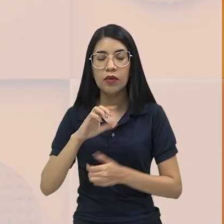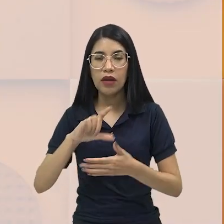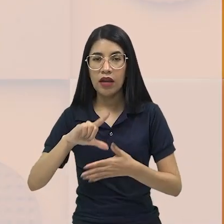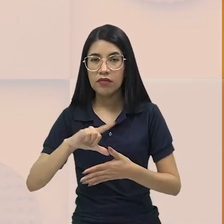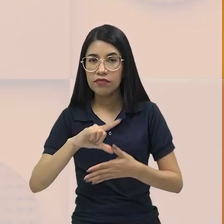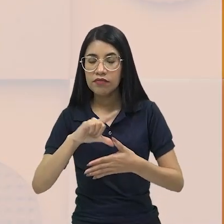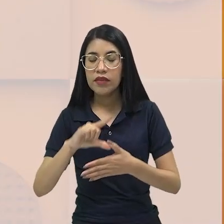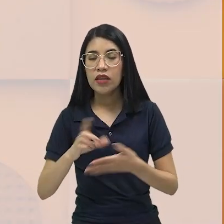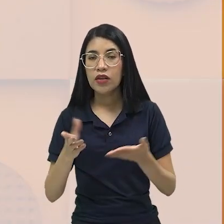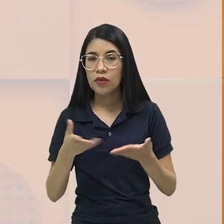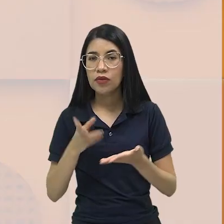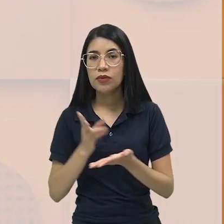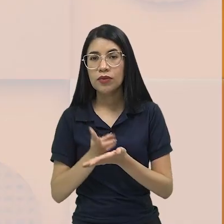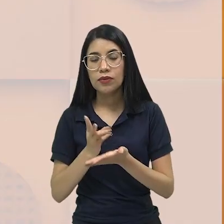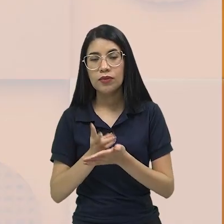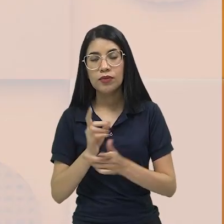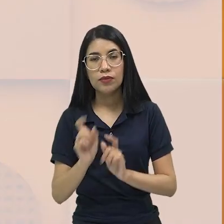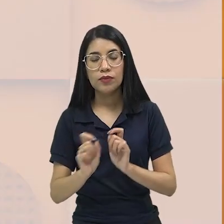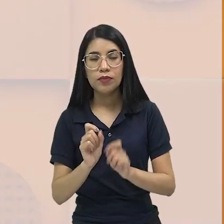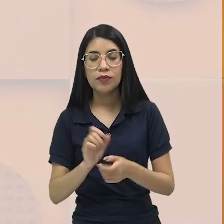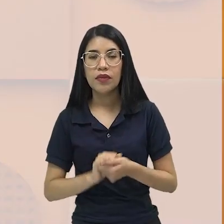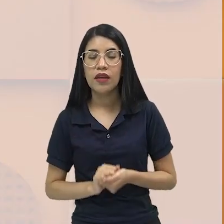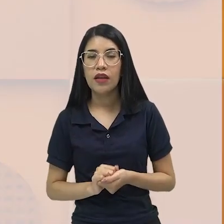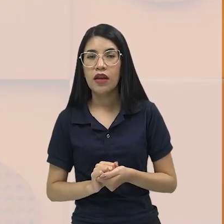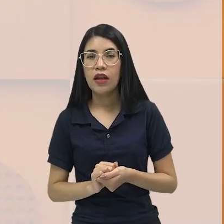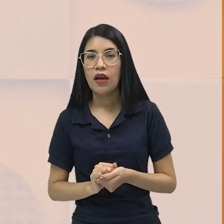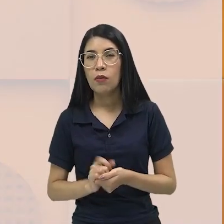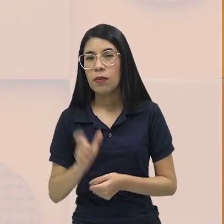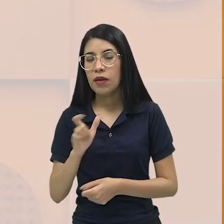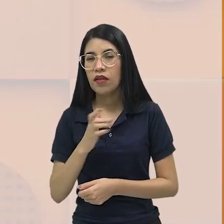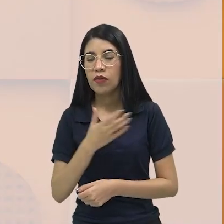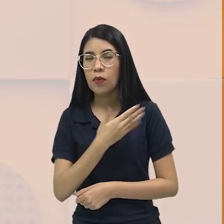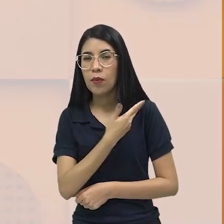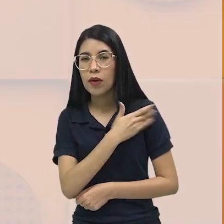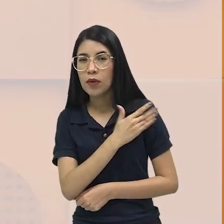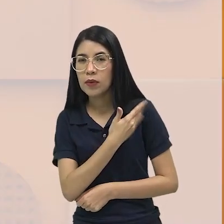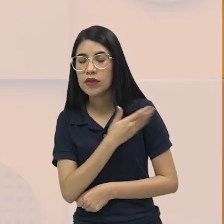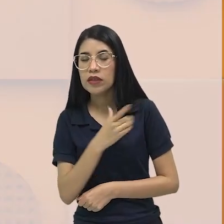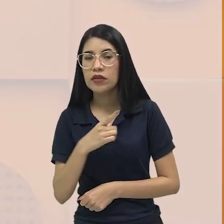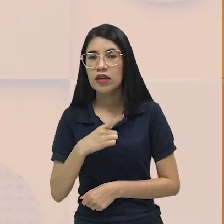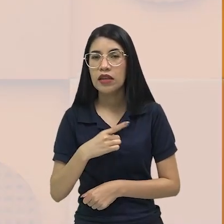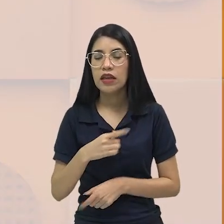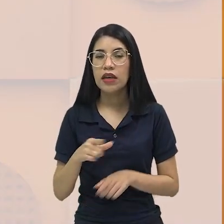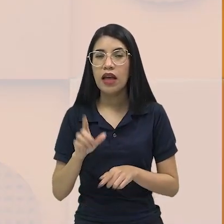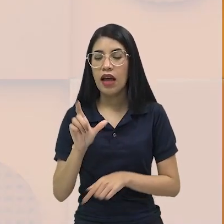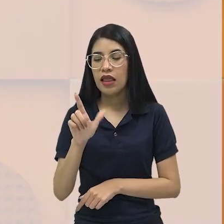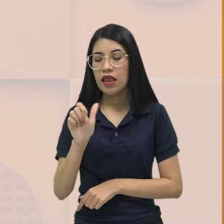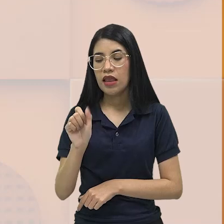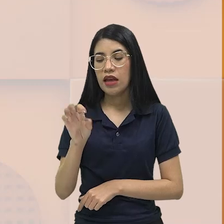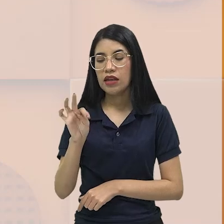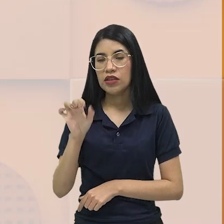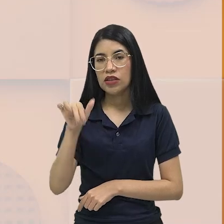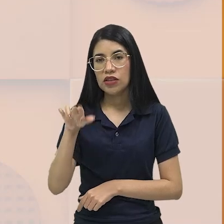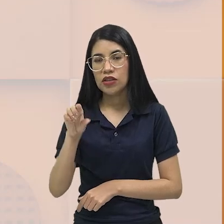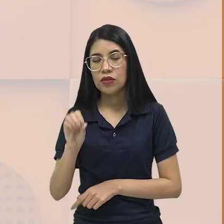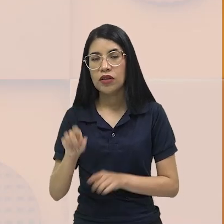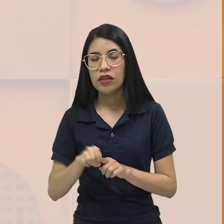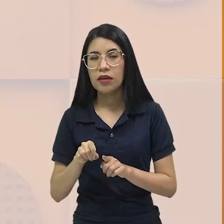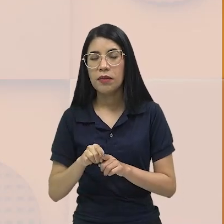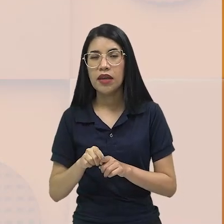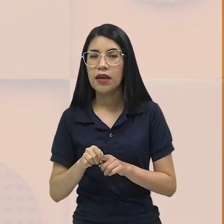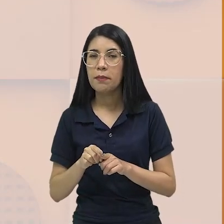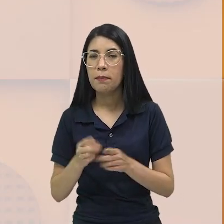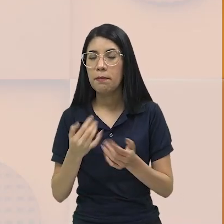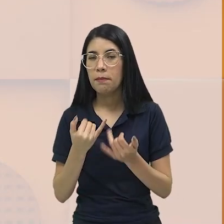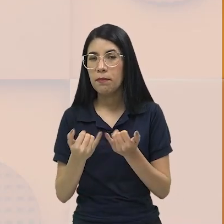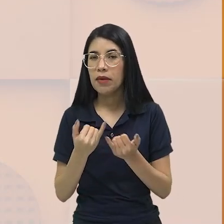vista ainda hoje como um termo preconceituoso e, de certa forma, que denota ali um certo ar de